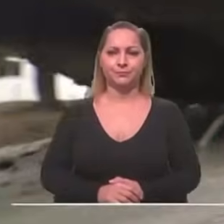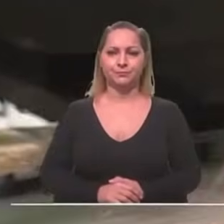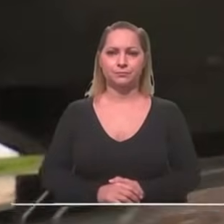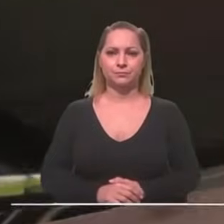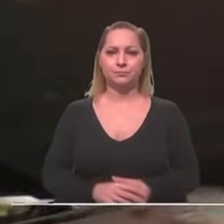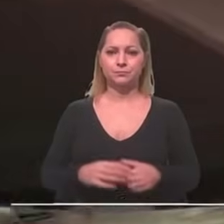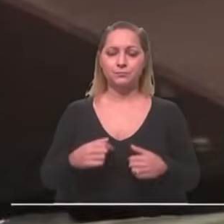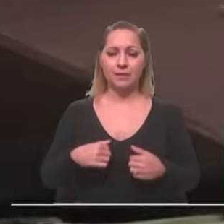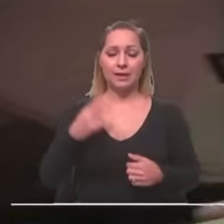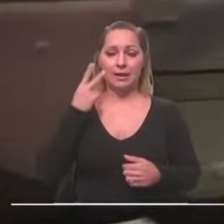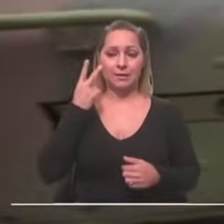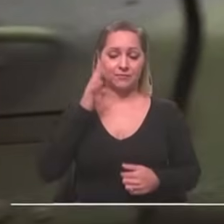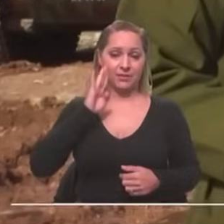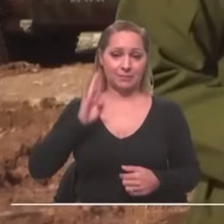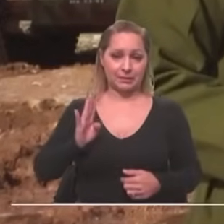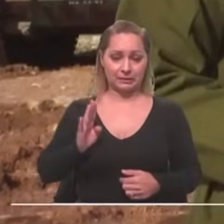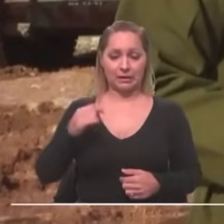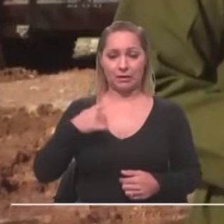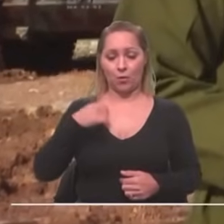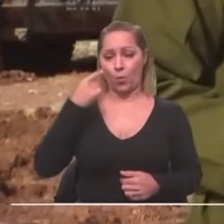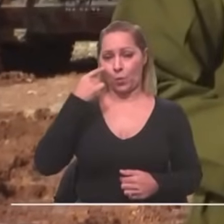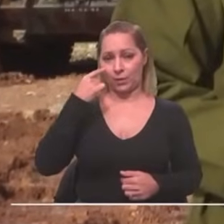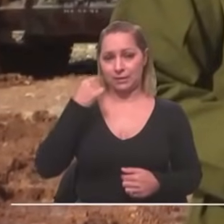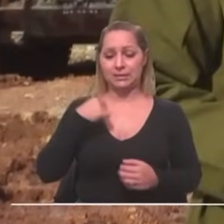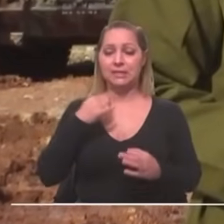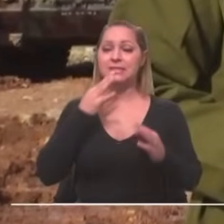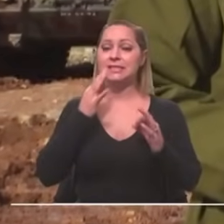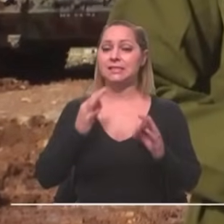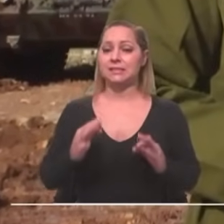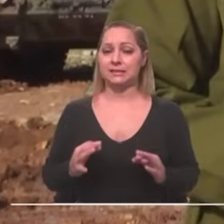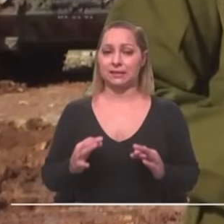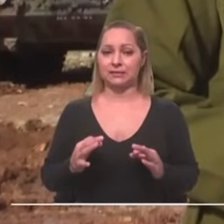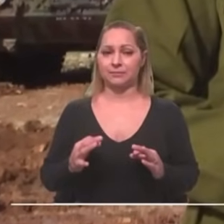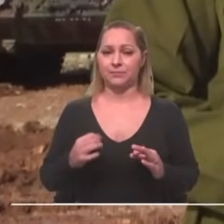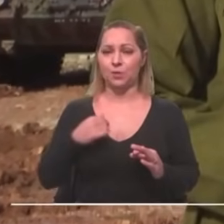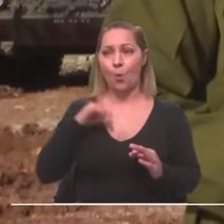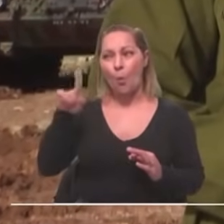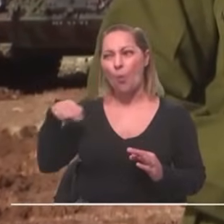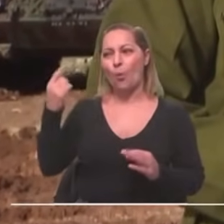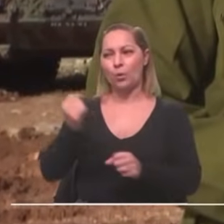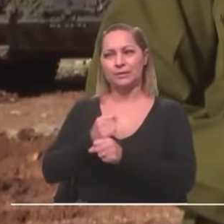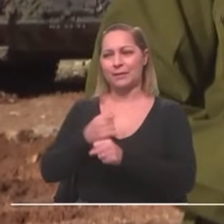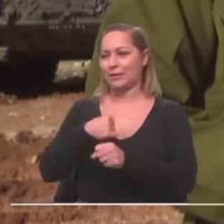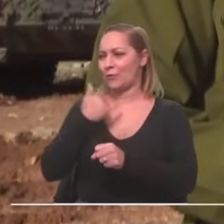Conhecendo a vida militar como conheço, tenho a certeza absoluta que não seria feliz noutra profissão.